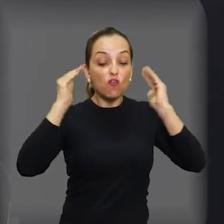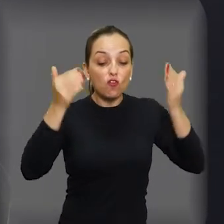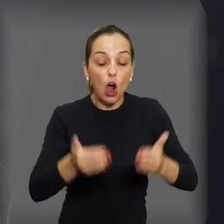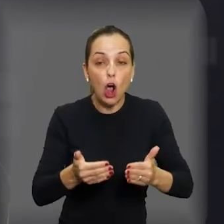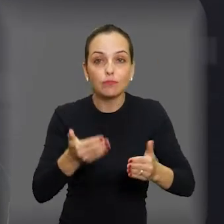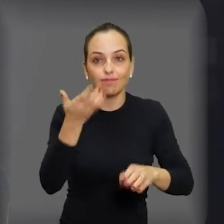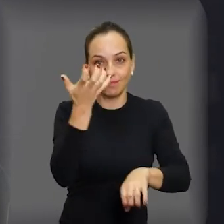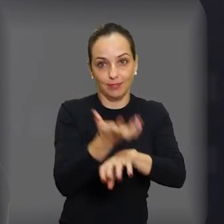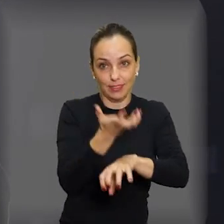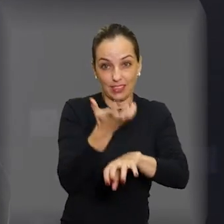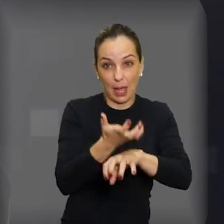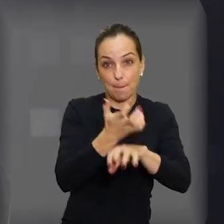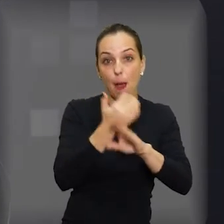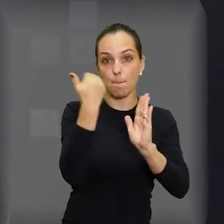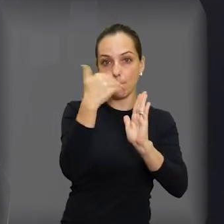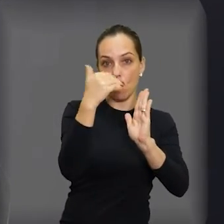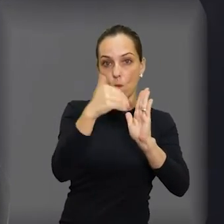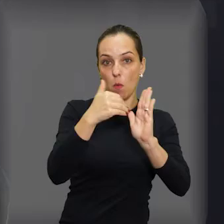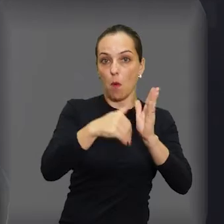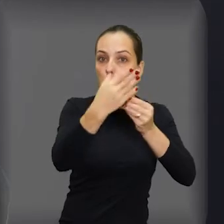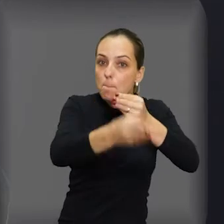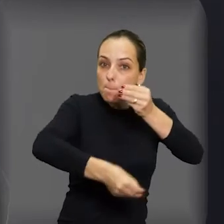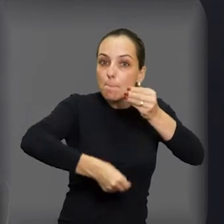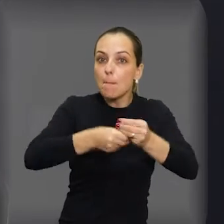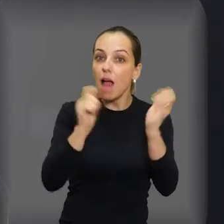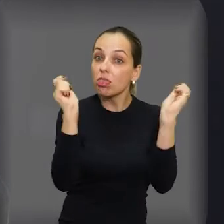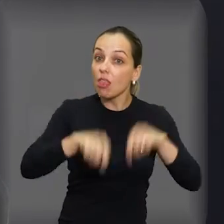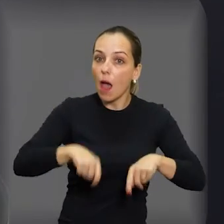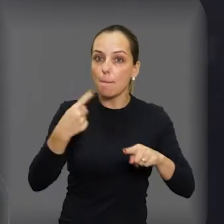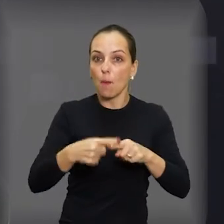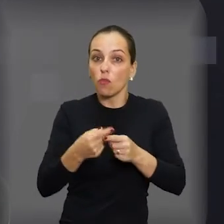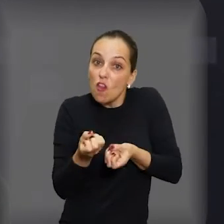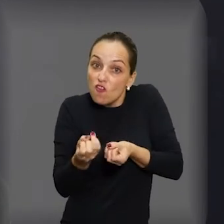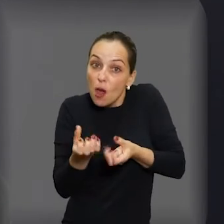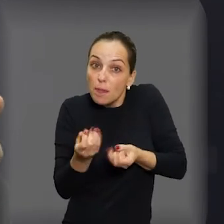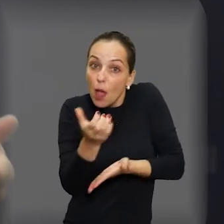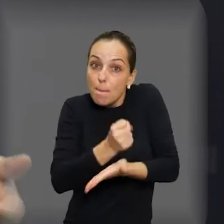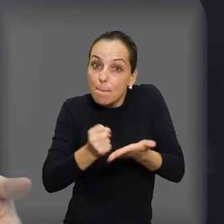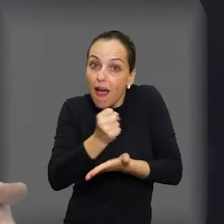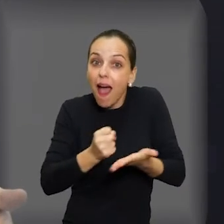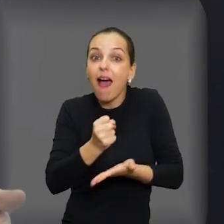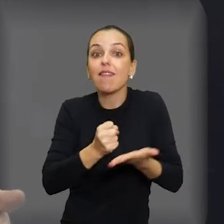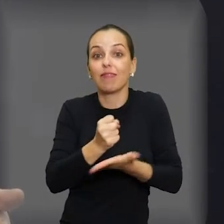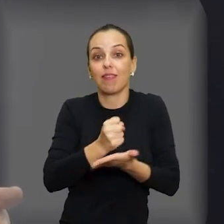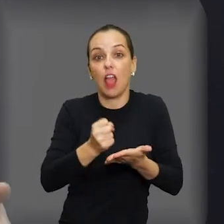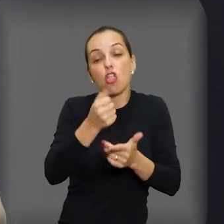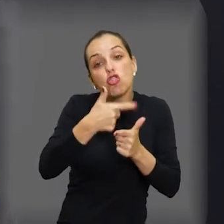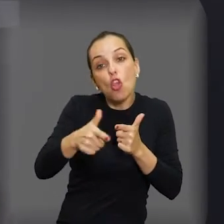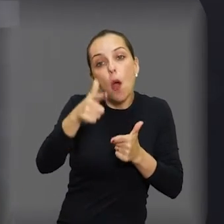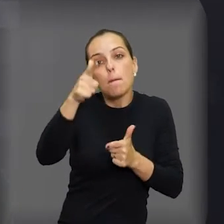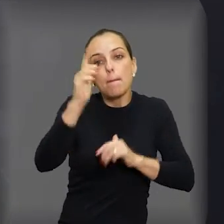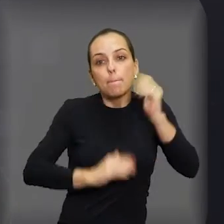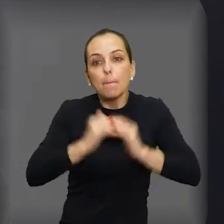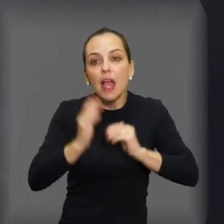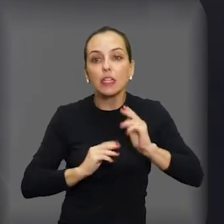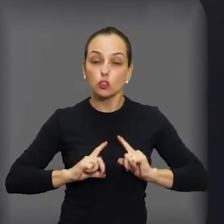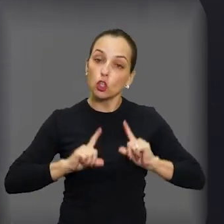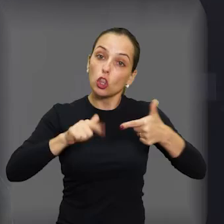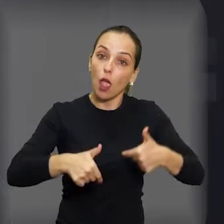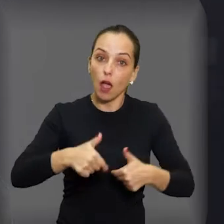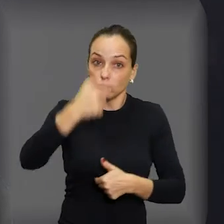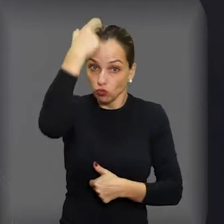matérias complementares para explicar porque isso é informação básica de exercício crítico ativo da cidadania. Saber o que faz